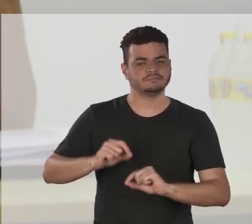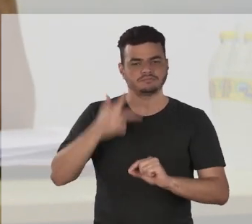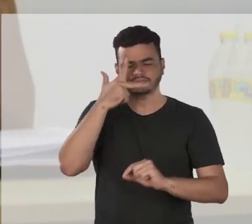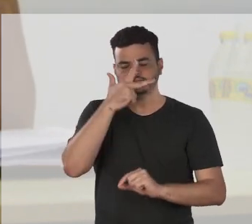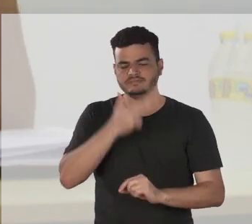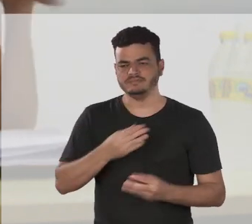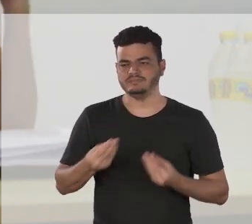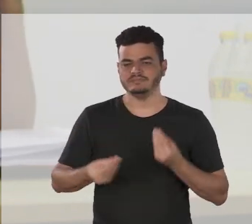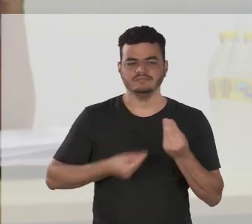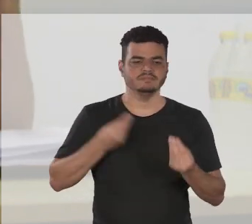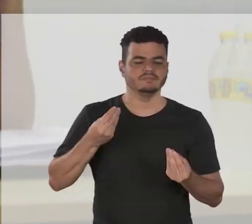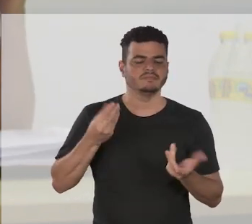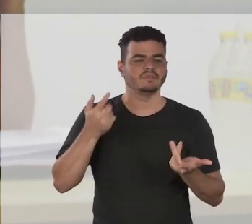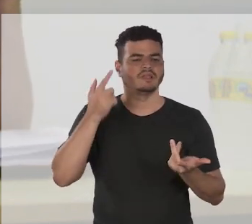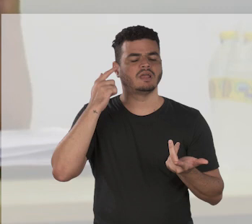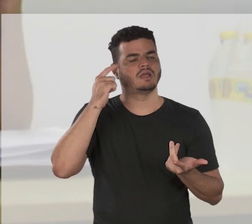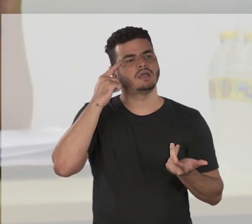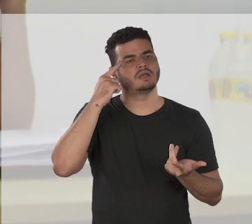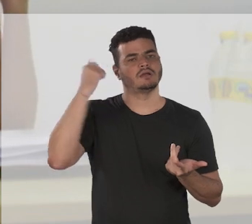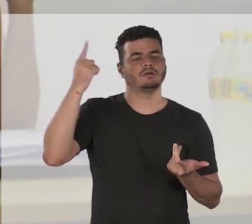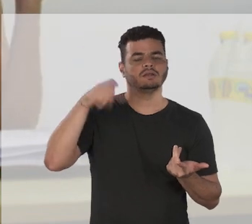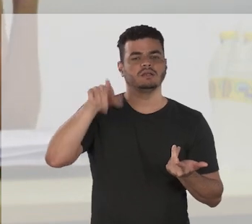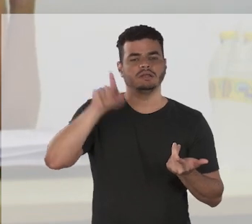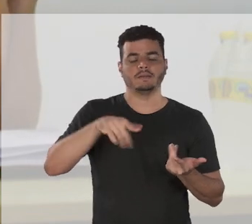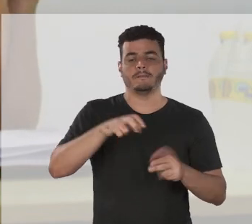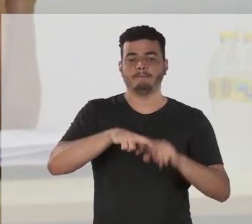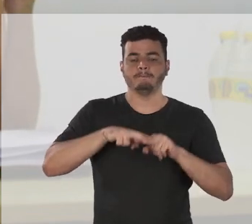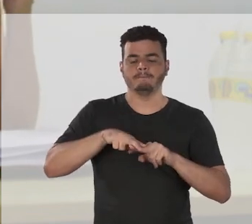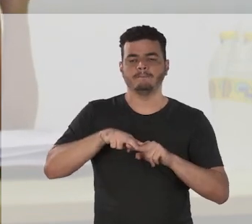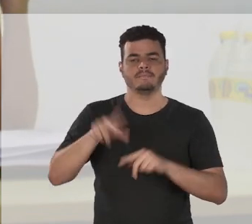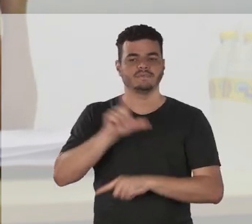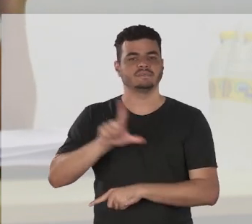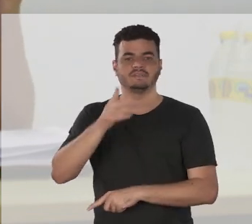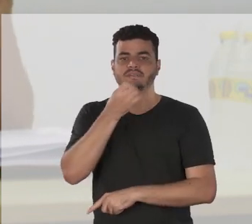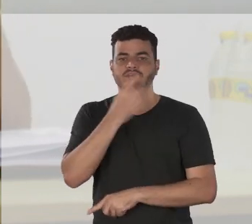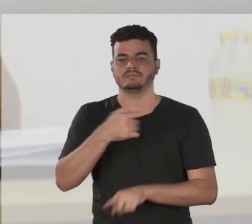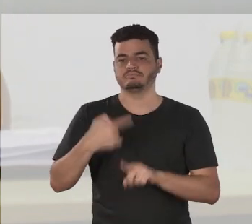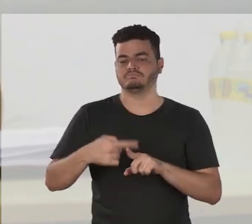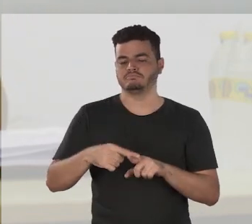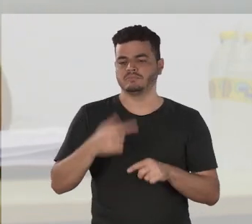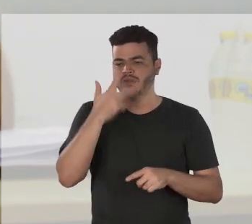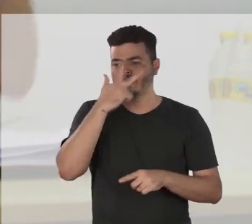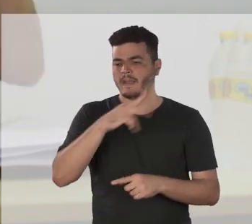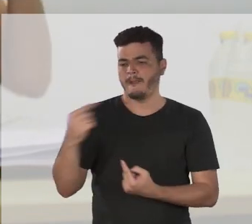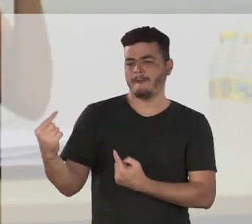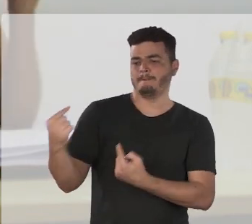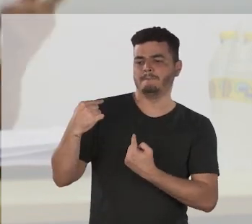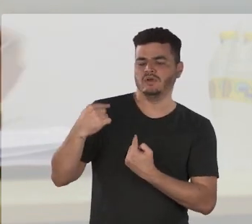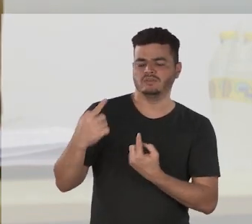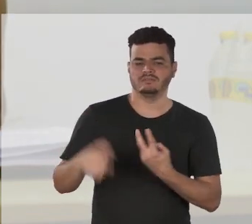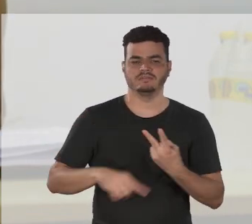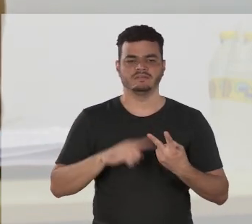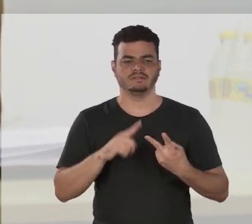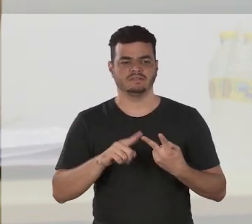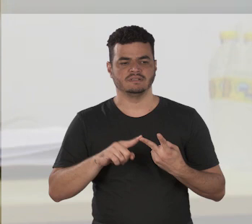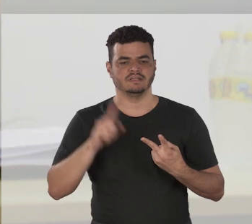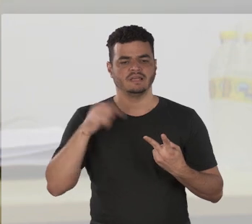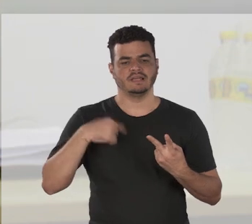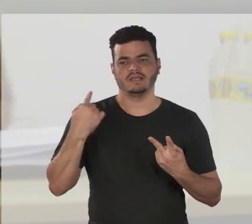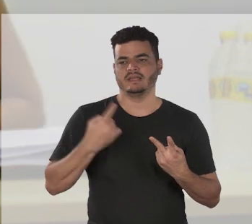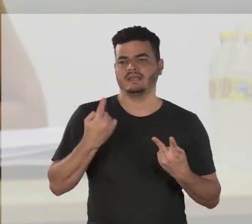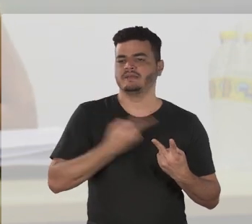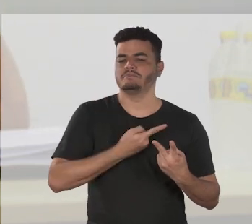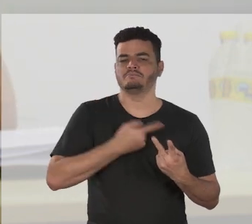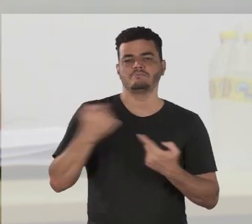Isso por aí é o interessante da literatura, né? Que a gente como nos incomoda, né? Como,